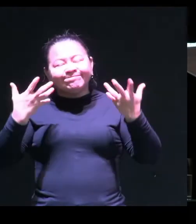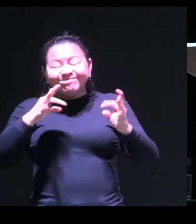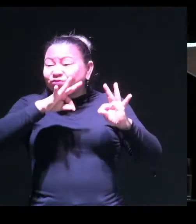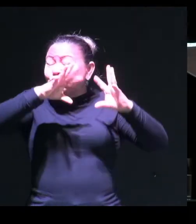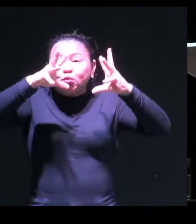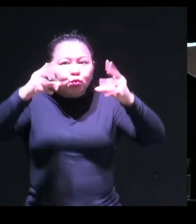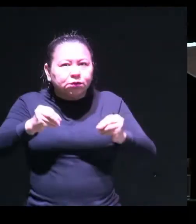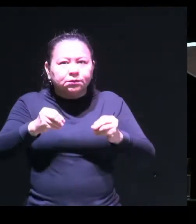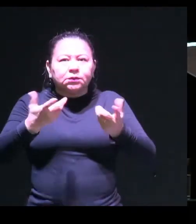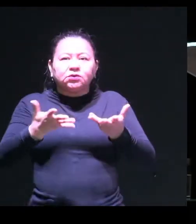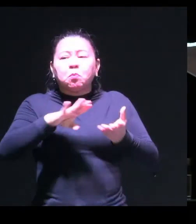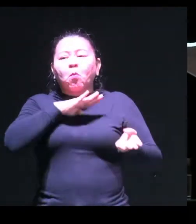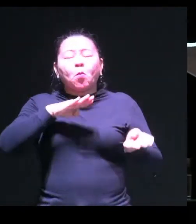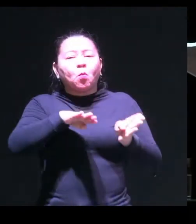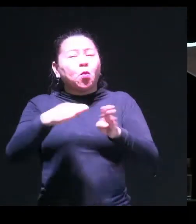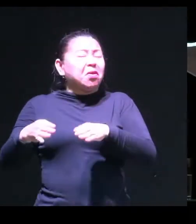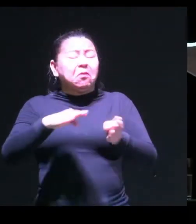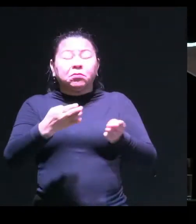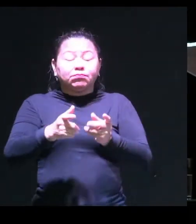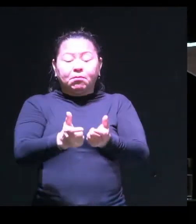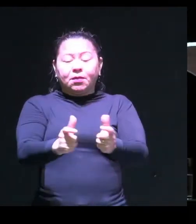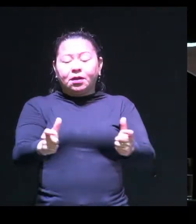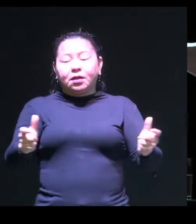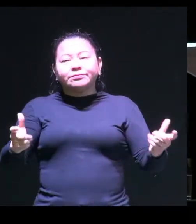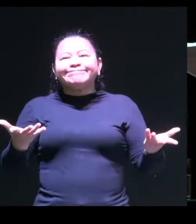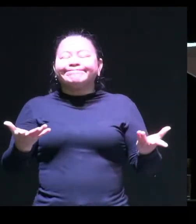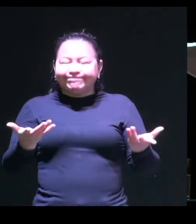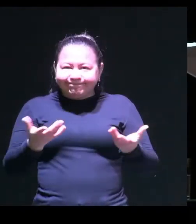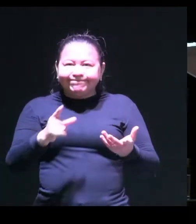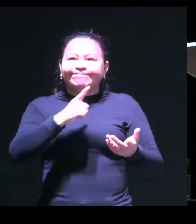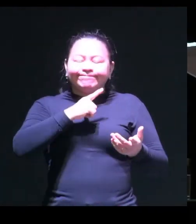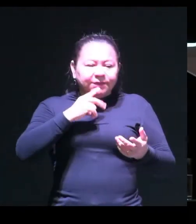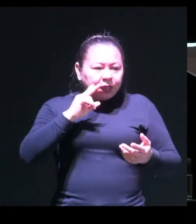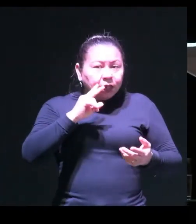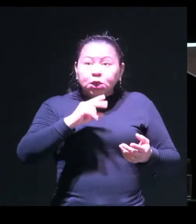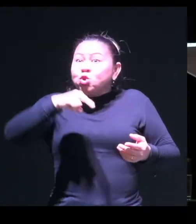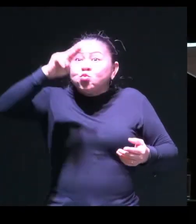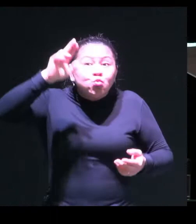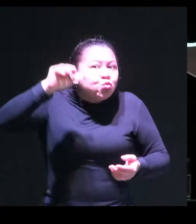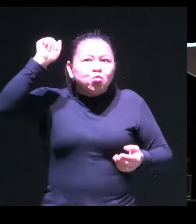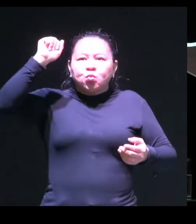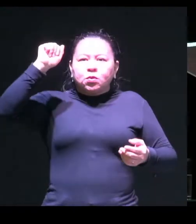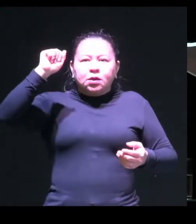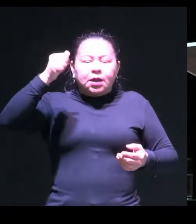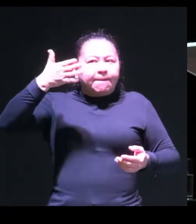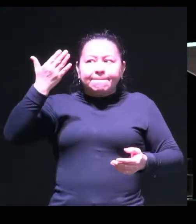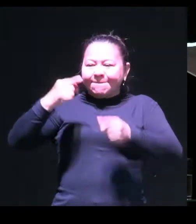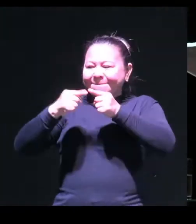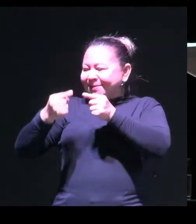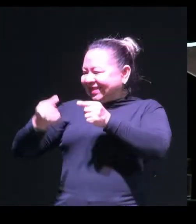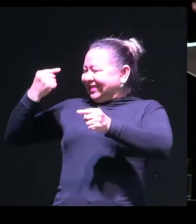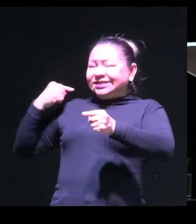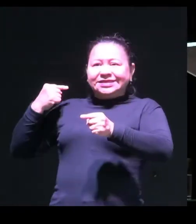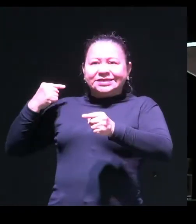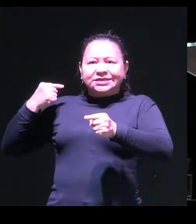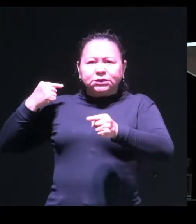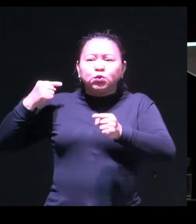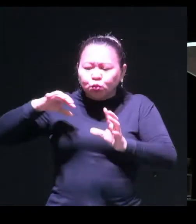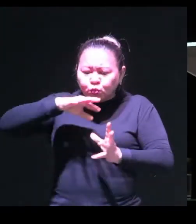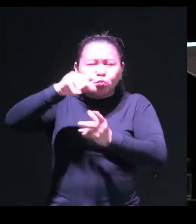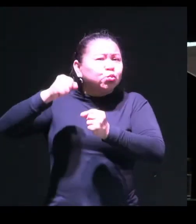nações, pessoas morreram, estão morrendo. Sabe, está havendo algo que nunca houve na história, global, de forma